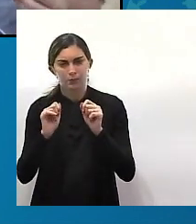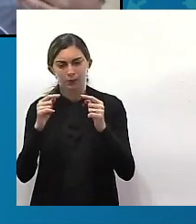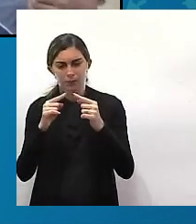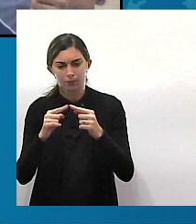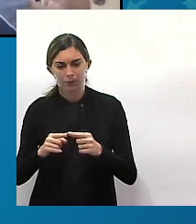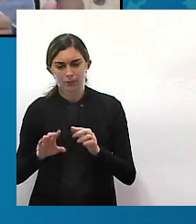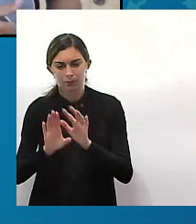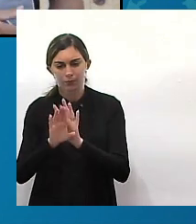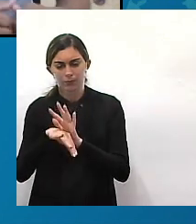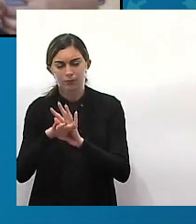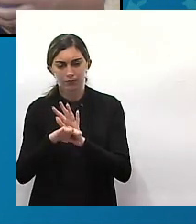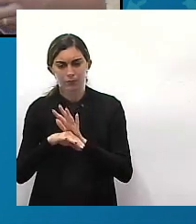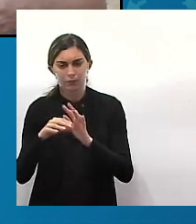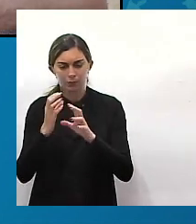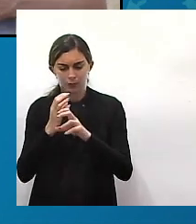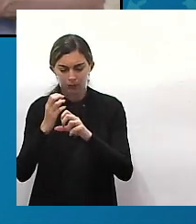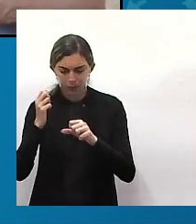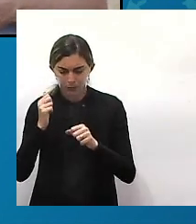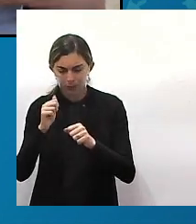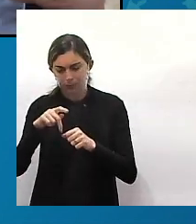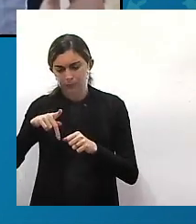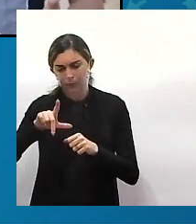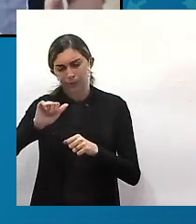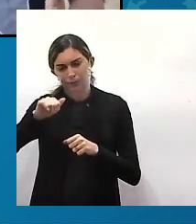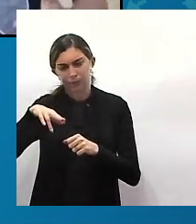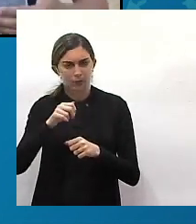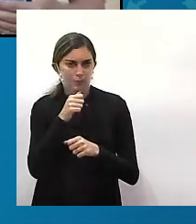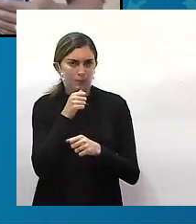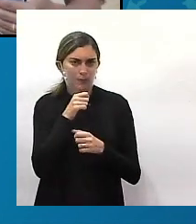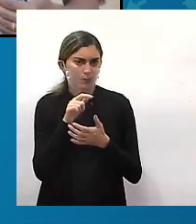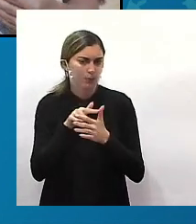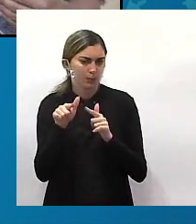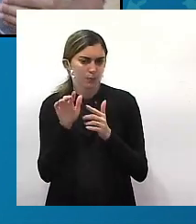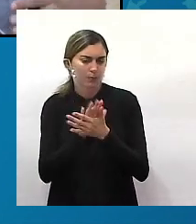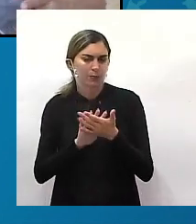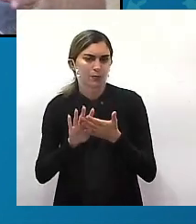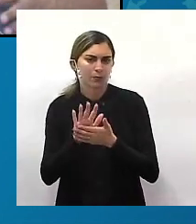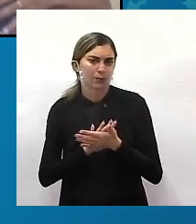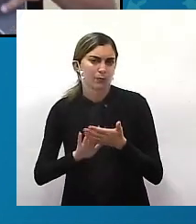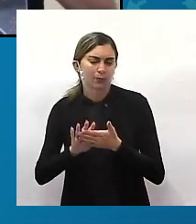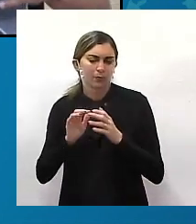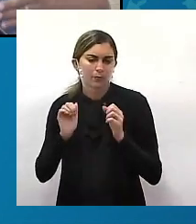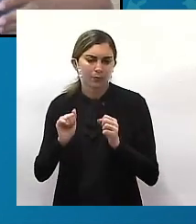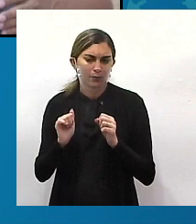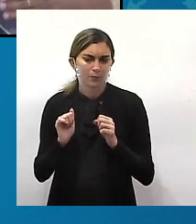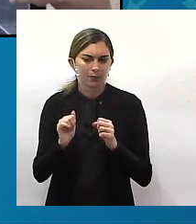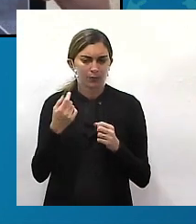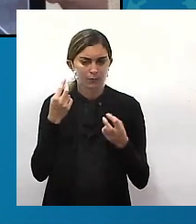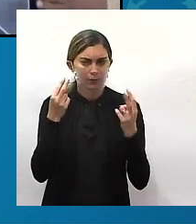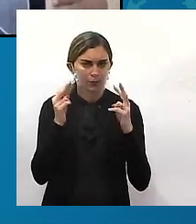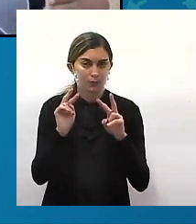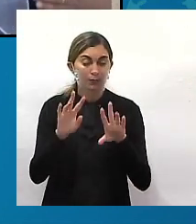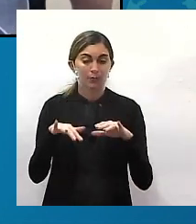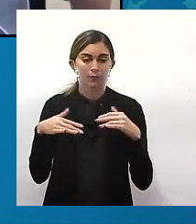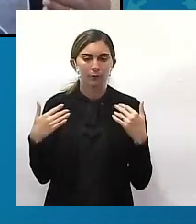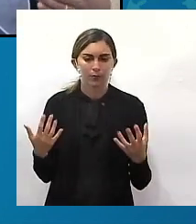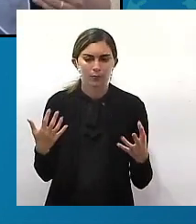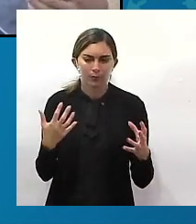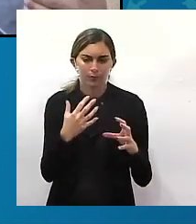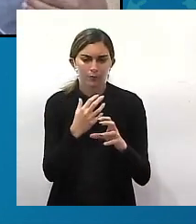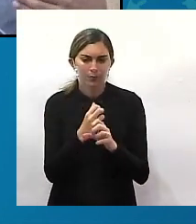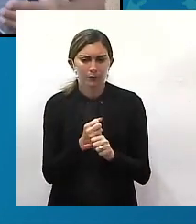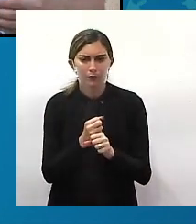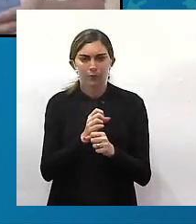de geometria plana sem nenhum problema. Você pode pegar isso aí, ver qual é a medida de